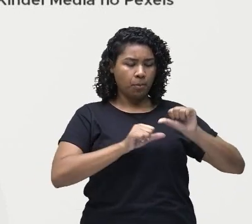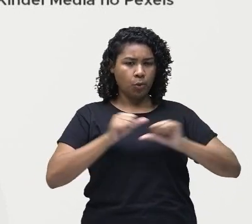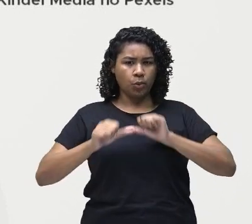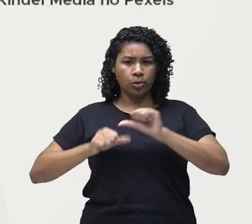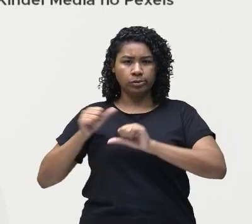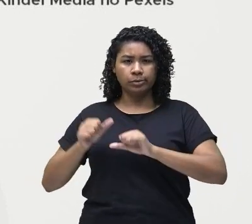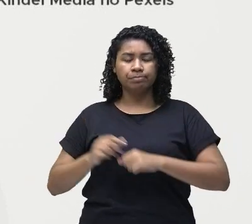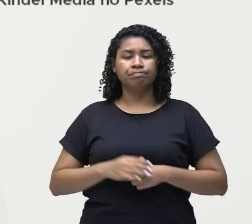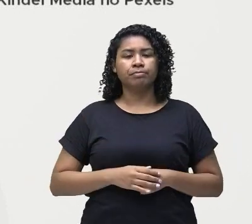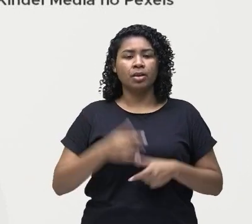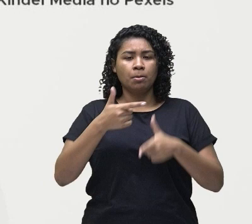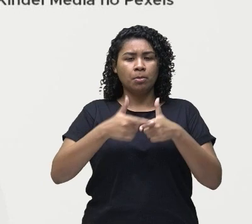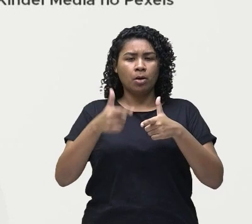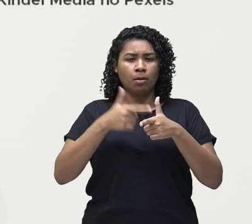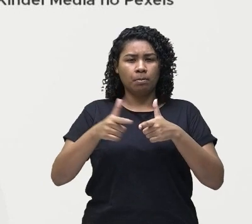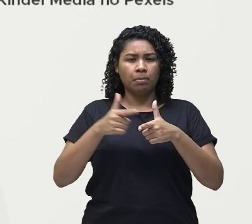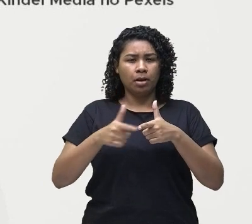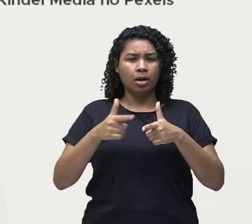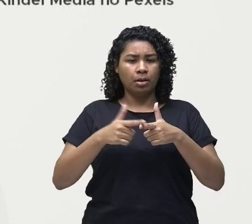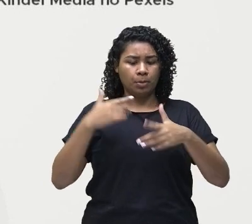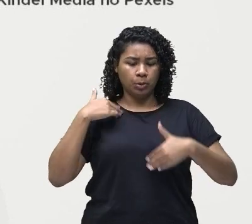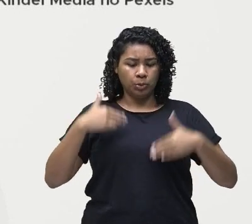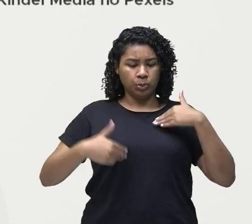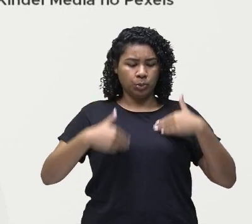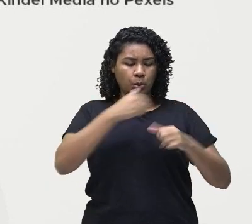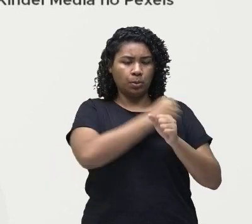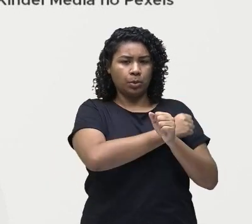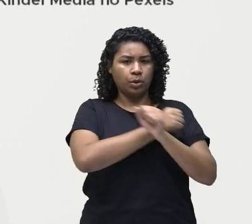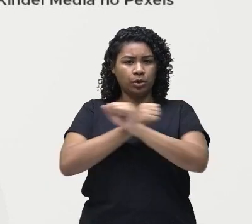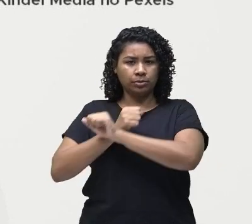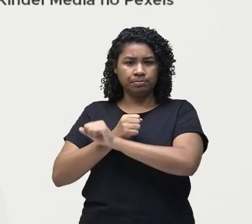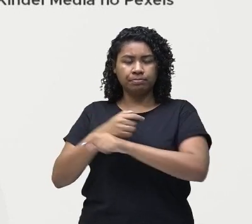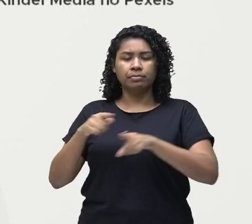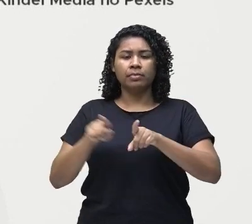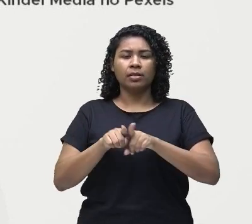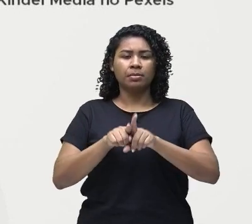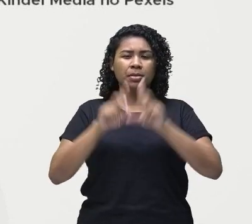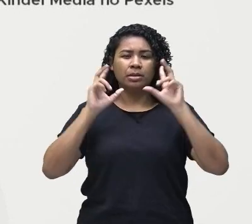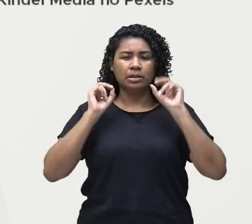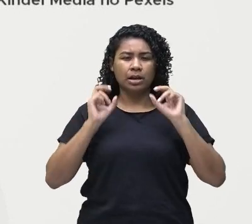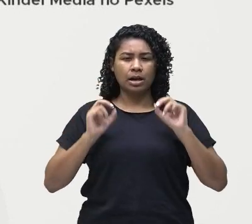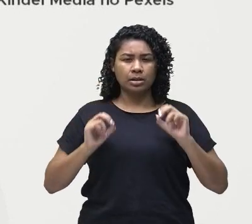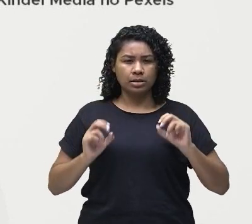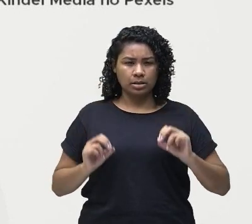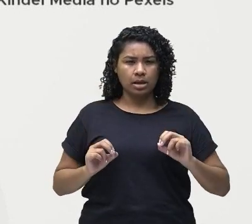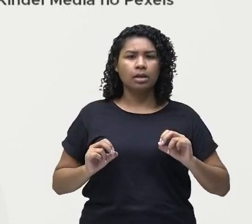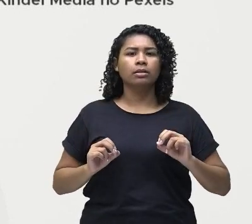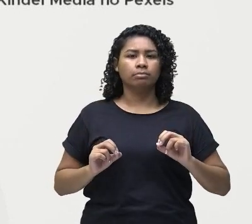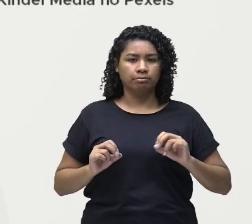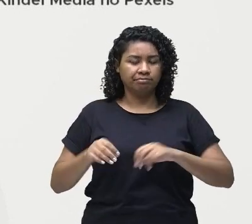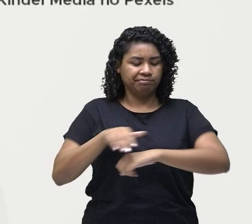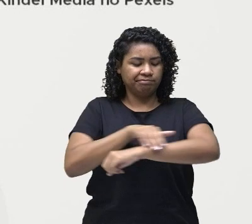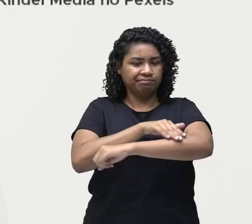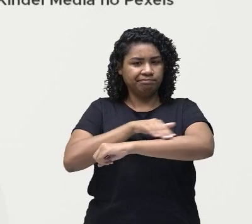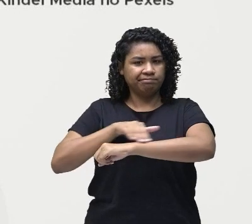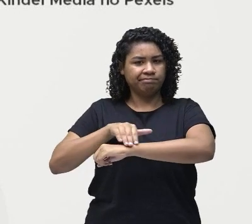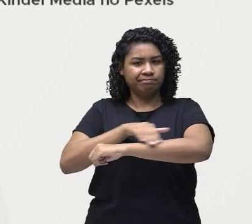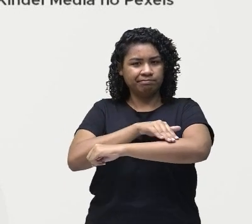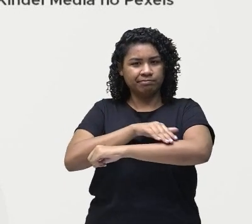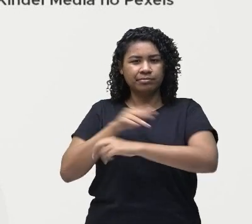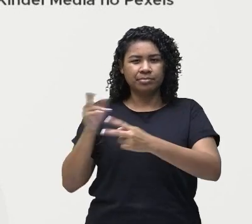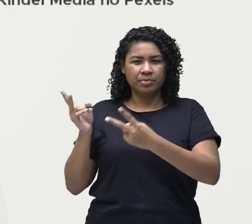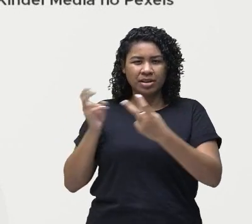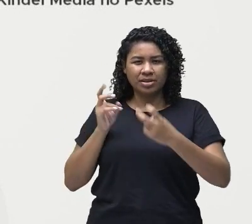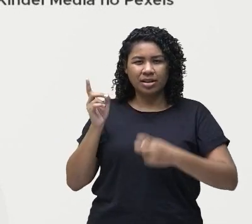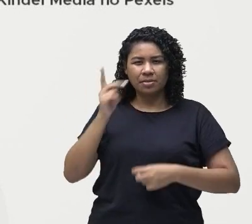sistema imunológico e câncer de pele. Reparem que você tem aí um